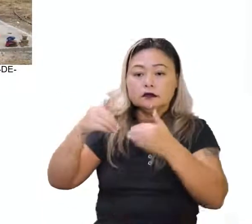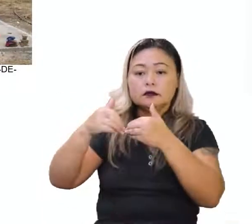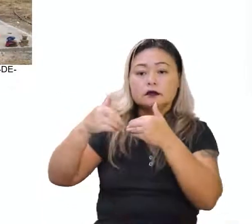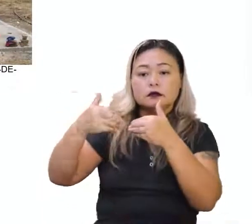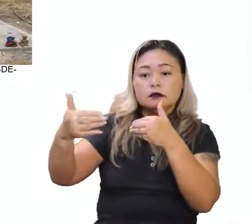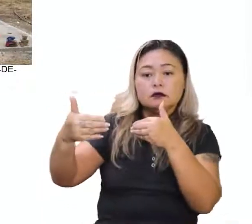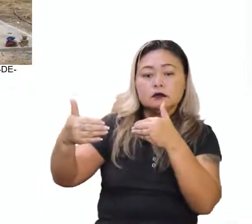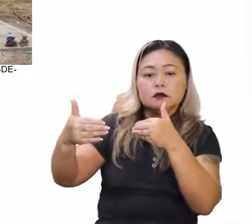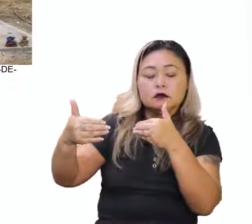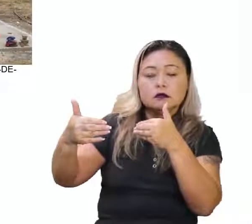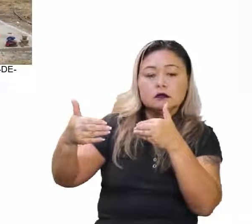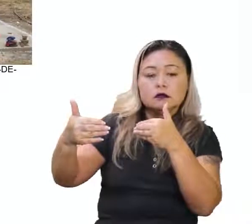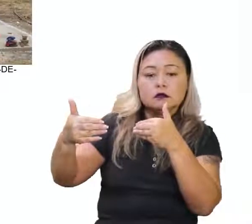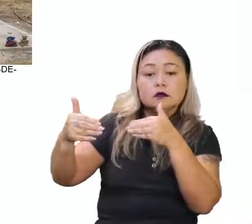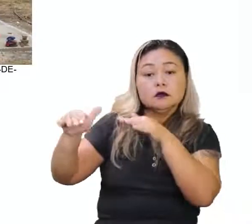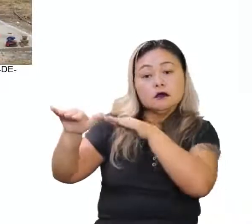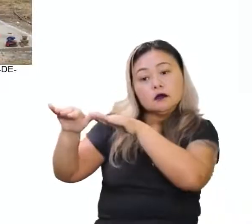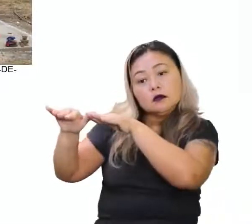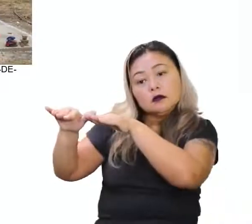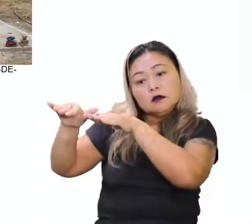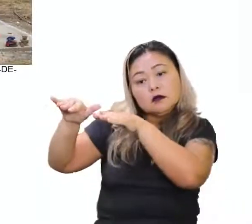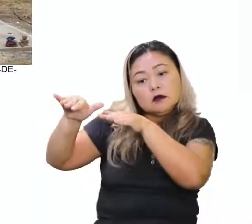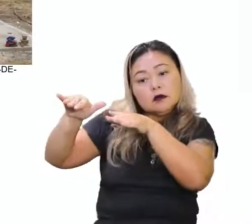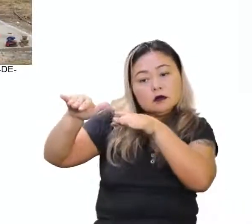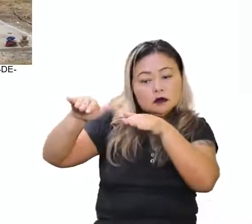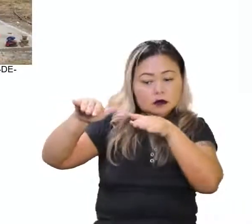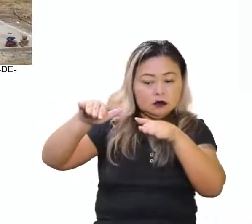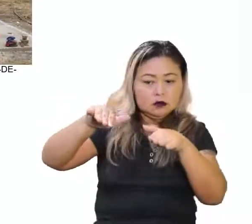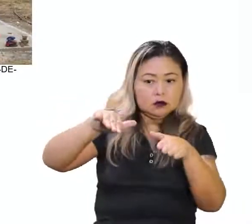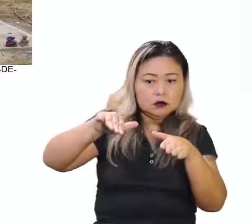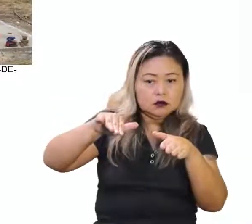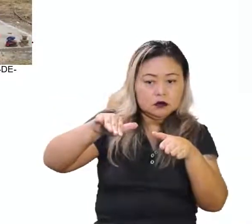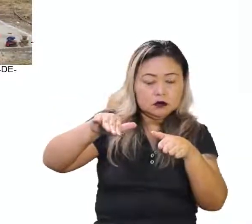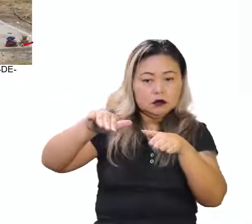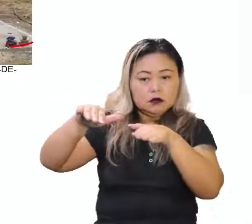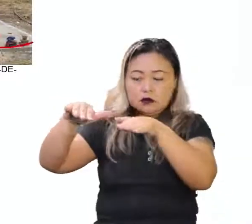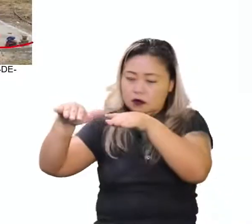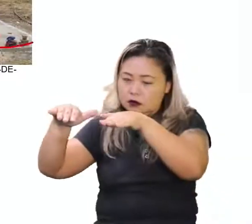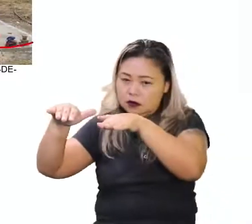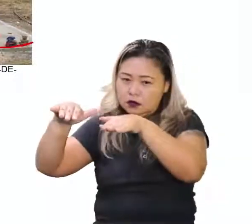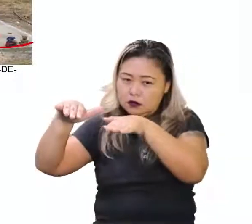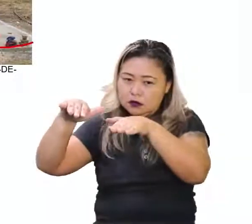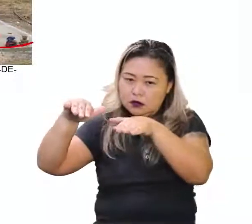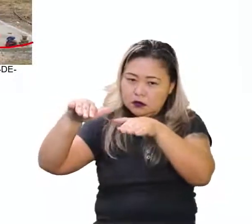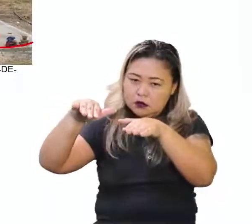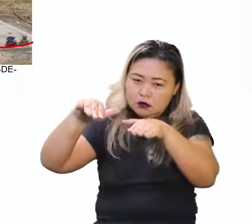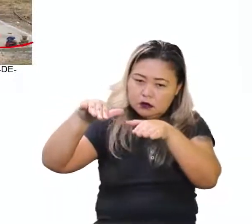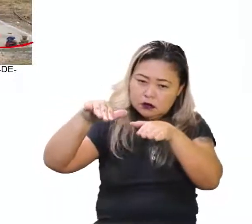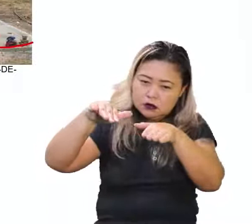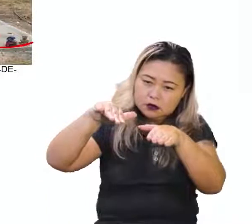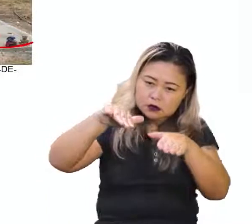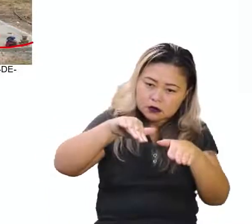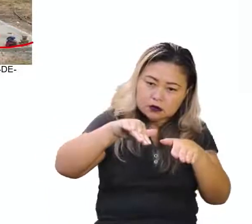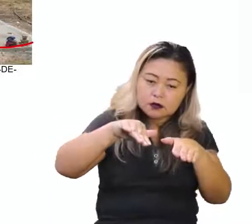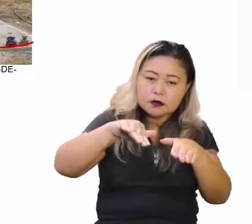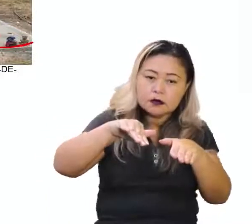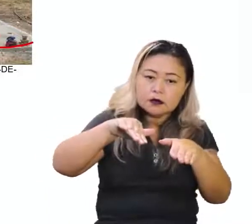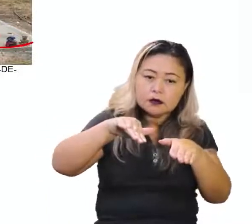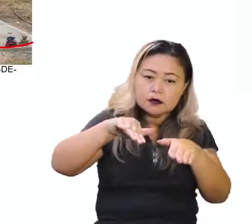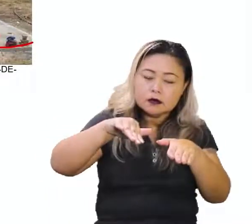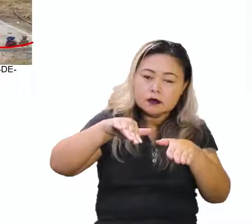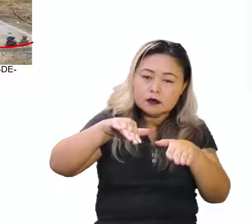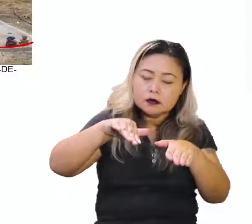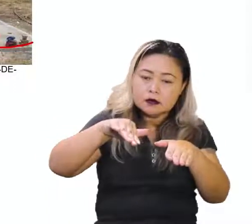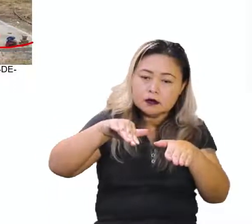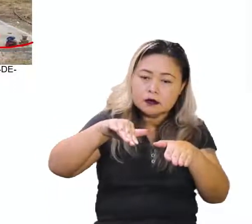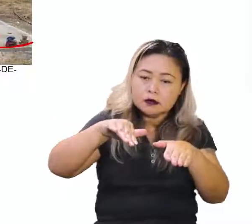aqui, pessoal, ela é inclinada. Tá vendo? E o aprisco,